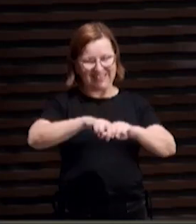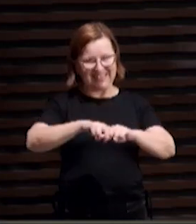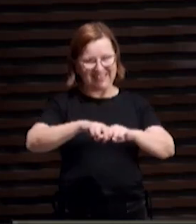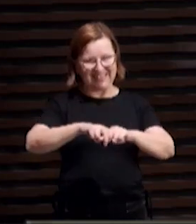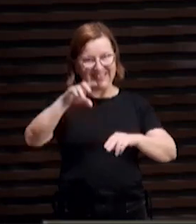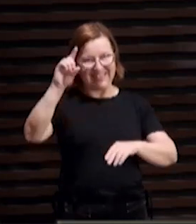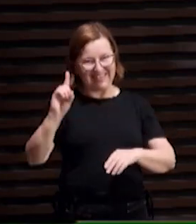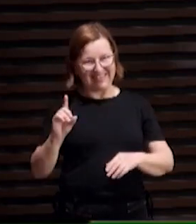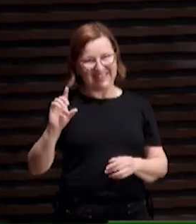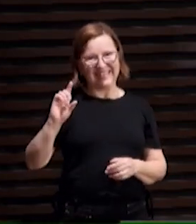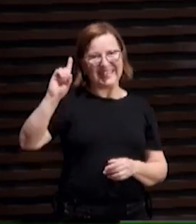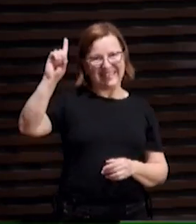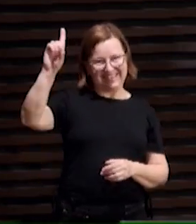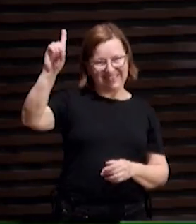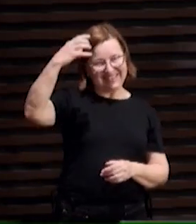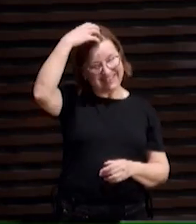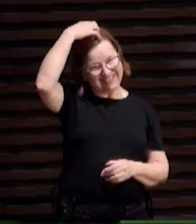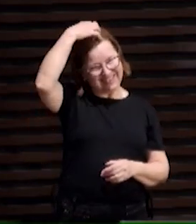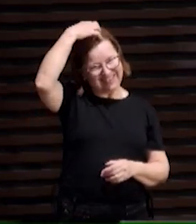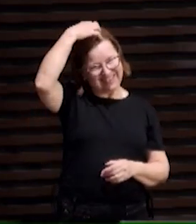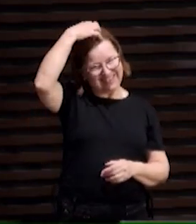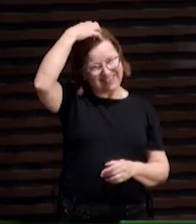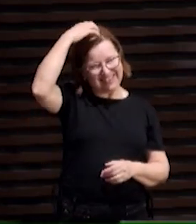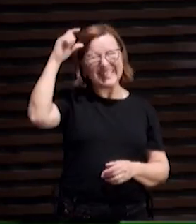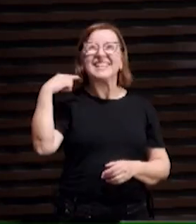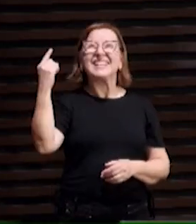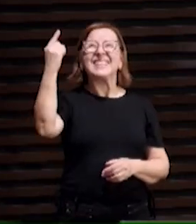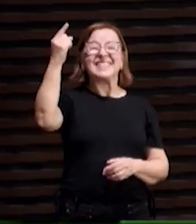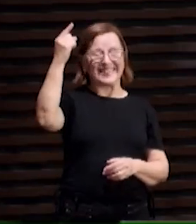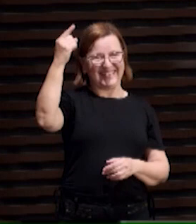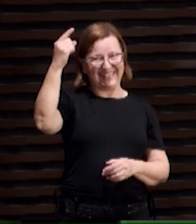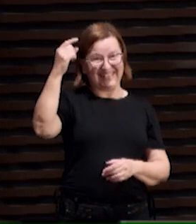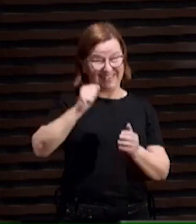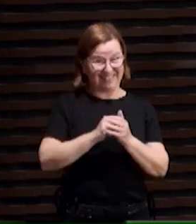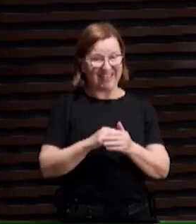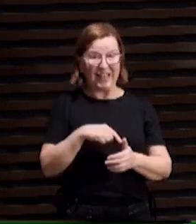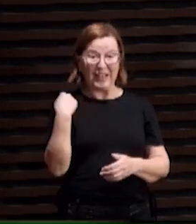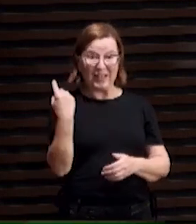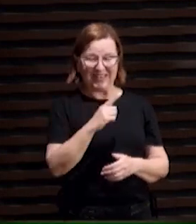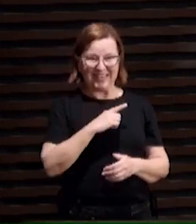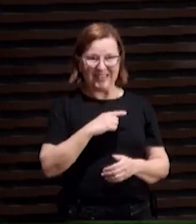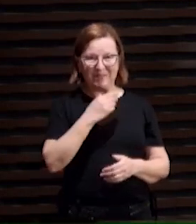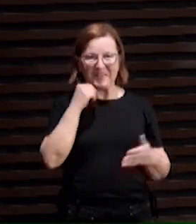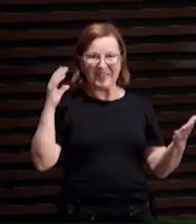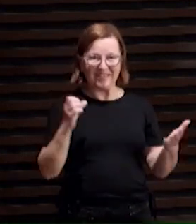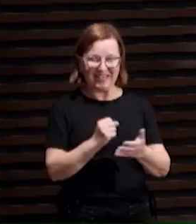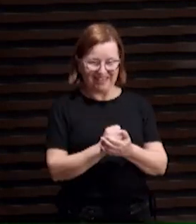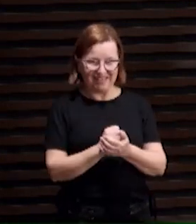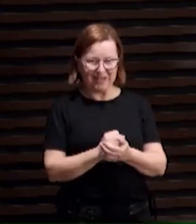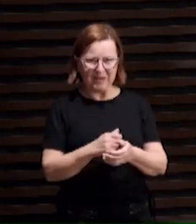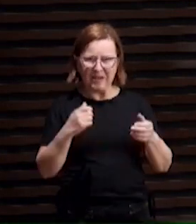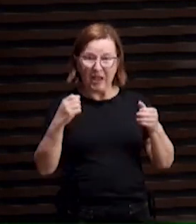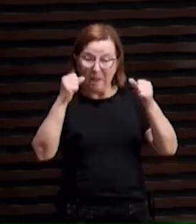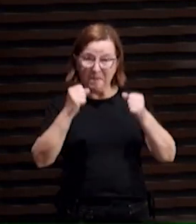assentou-se à direita da majestade nas alturas. Nós temos um Salvador capaz de